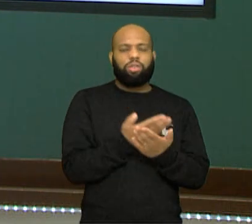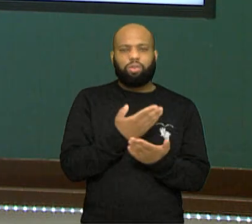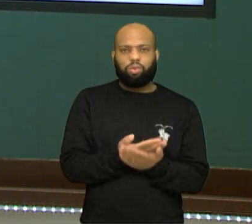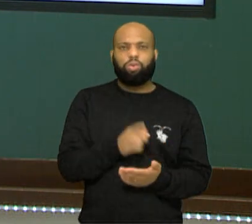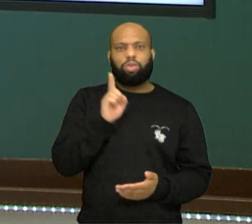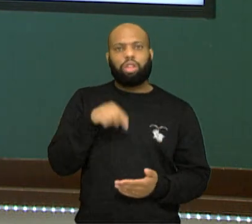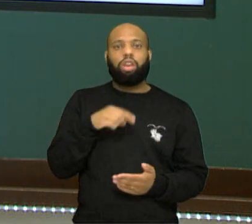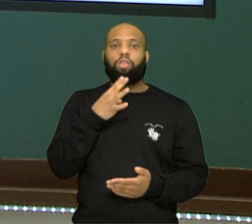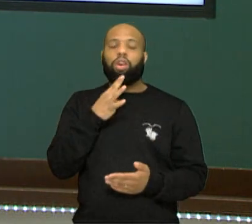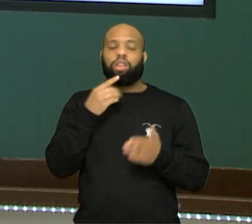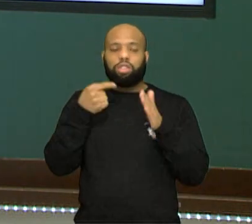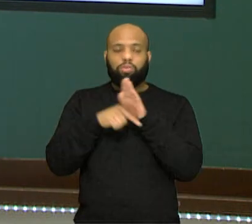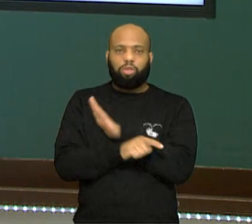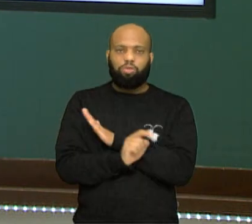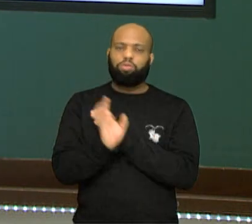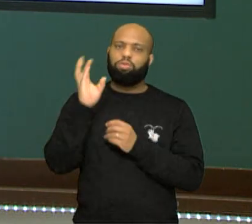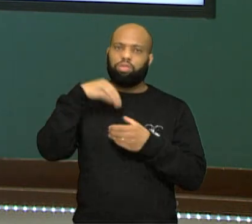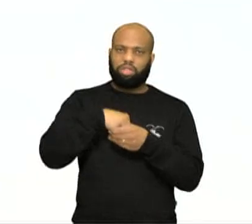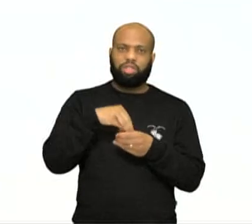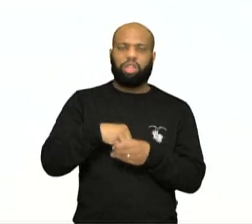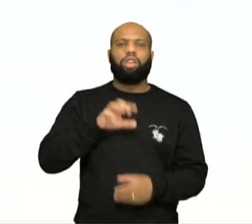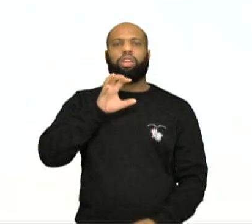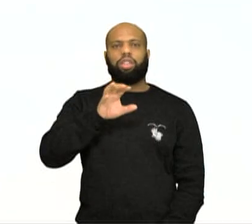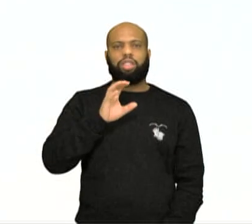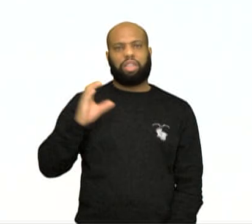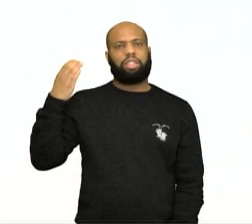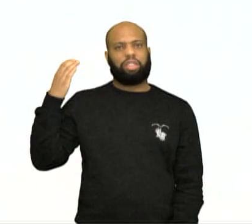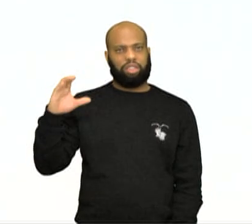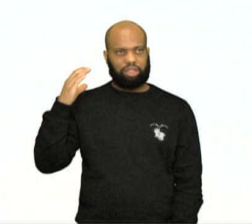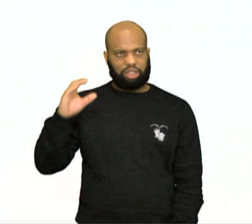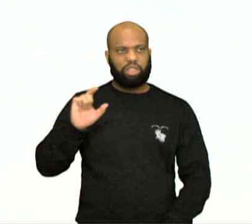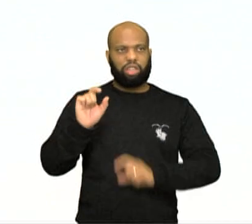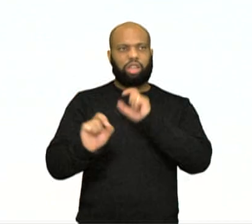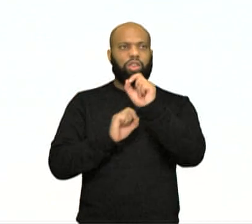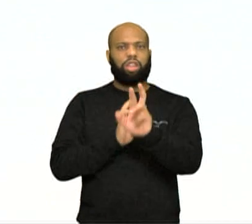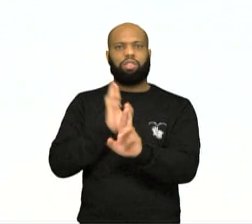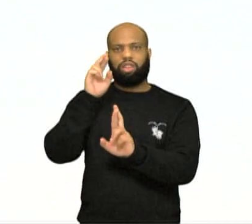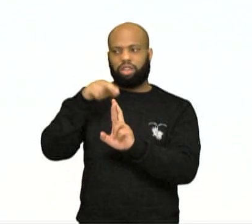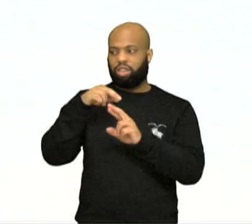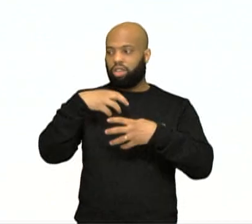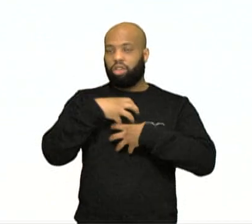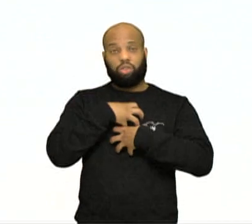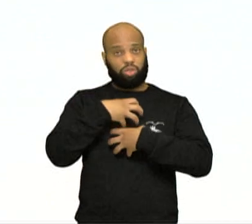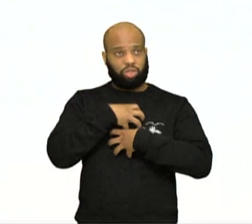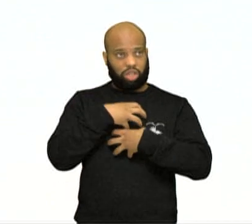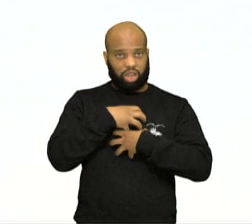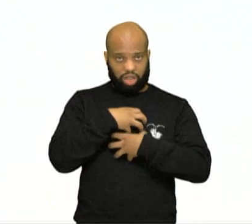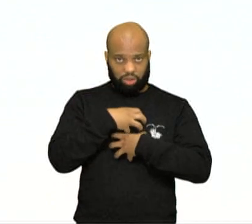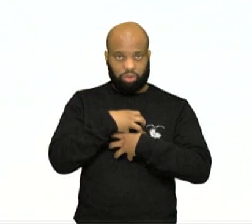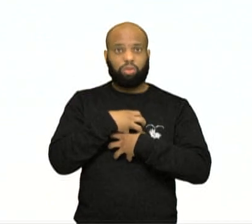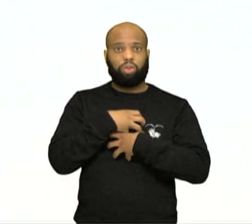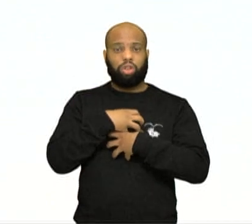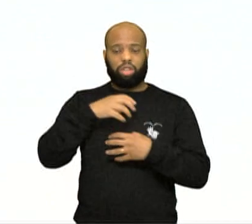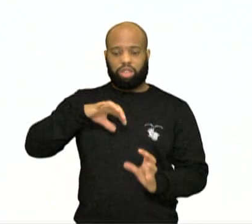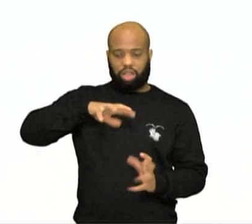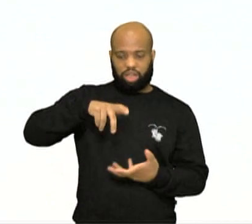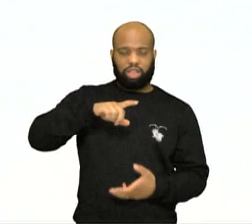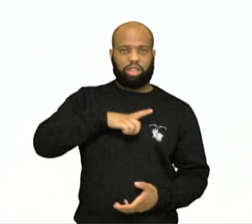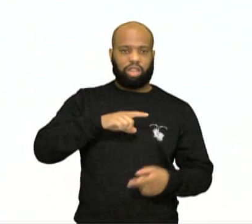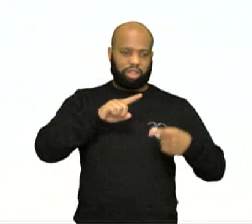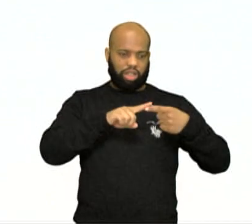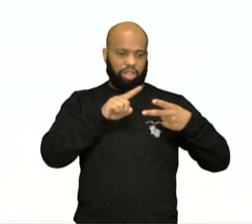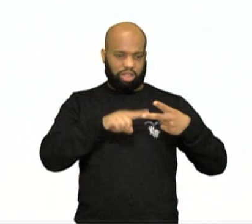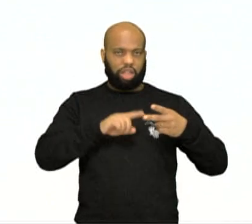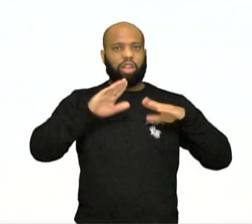são especialistas dentro das ciências geodésicas, né? Que refere-se à forma da Terra de duas maneiras. Então, a